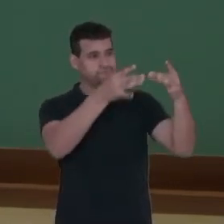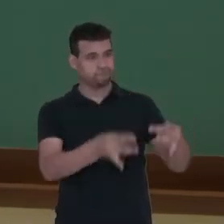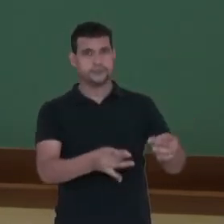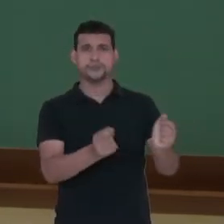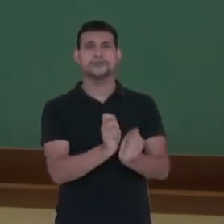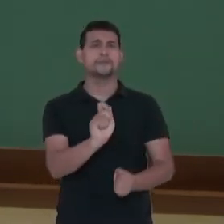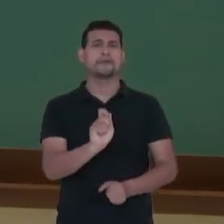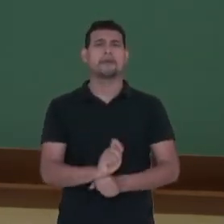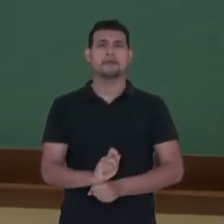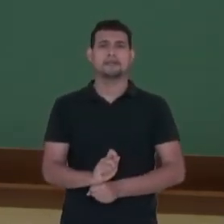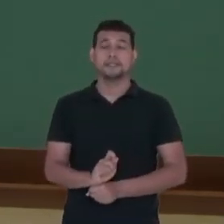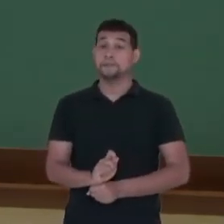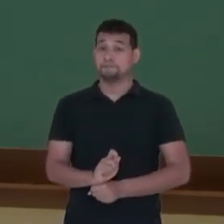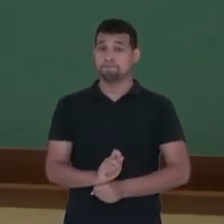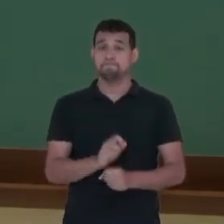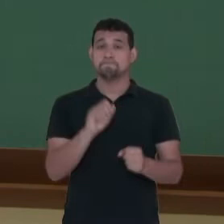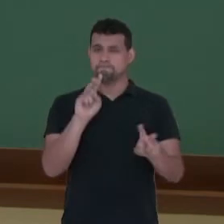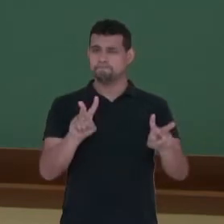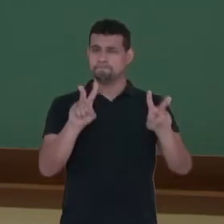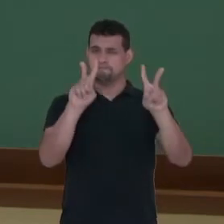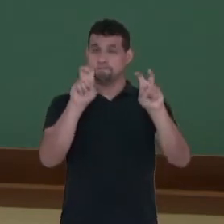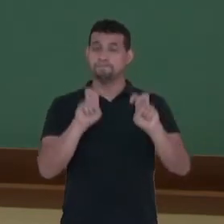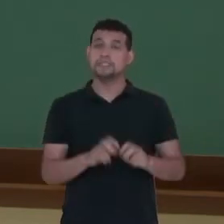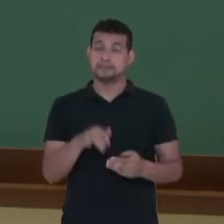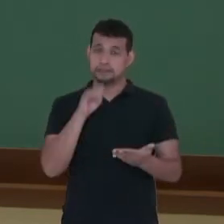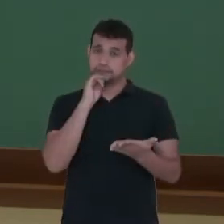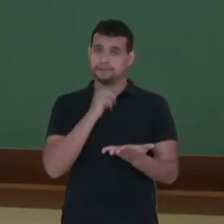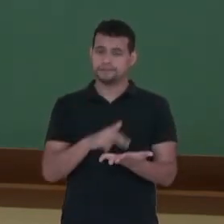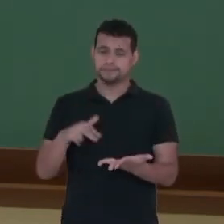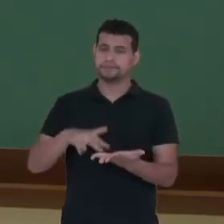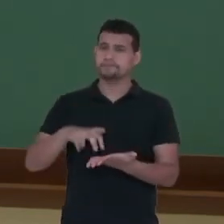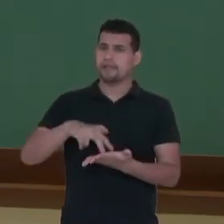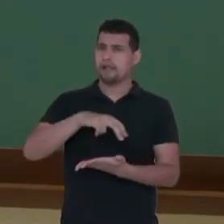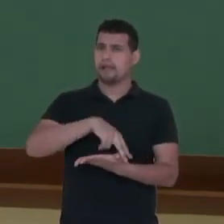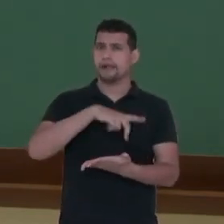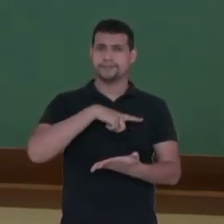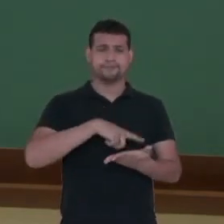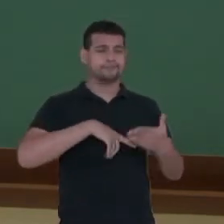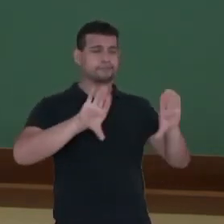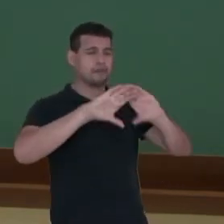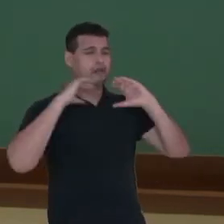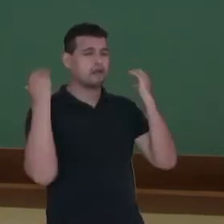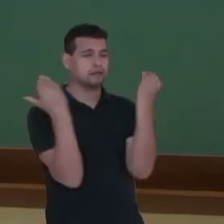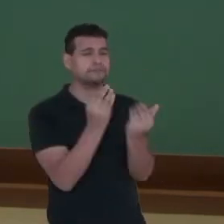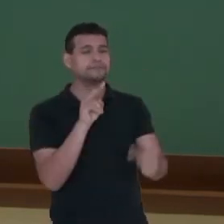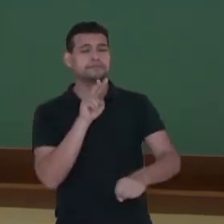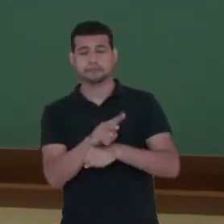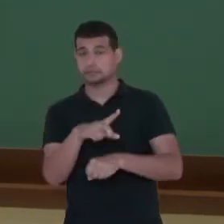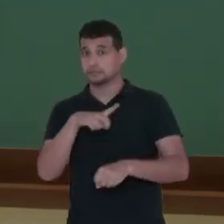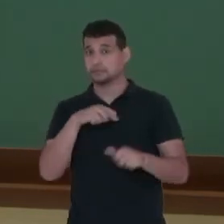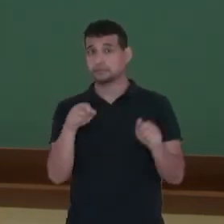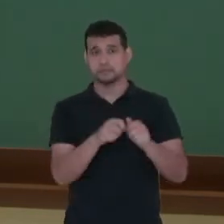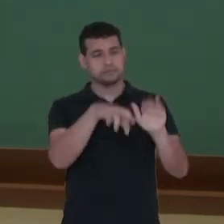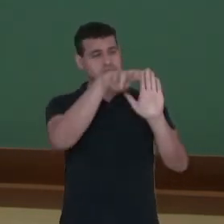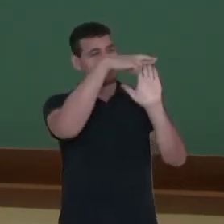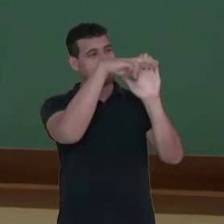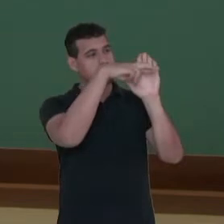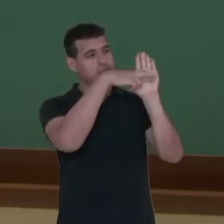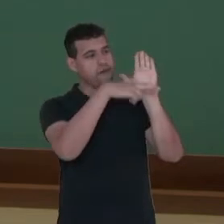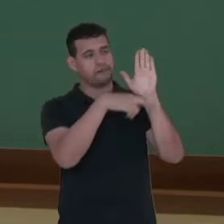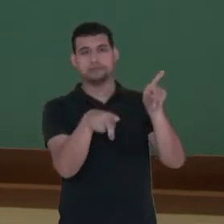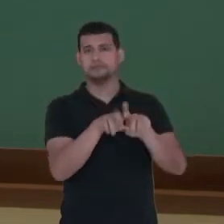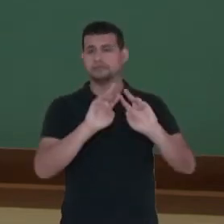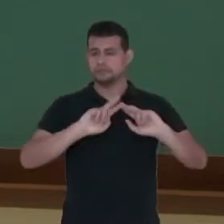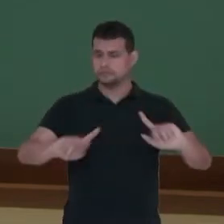específicas do parkour. Então nós temos ali uma confederação que cuida, que rege